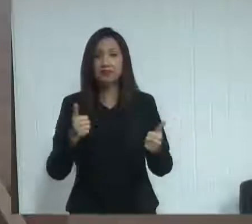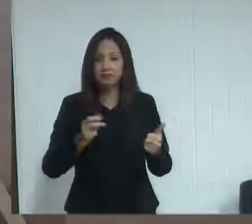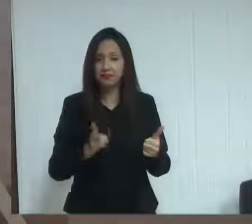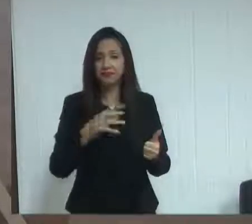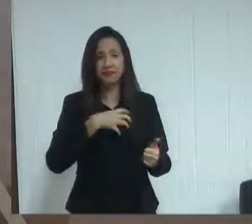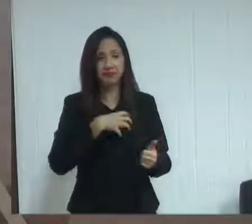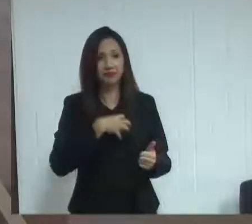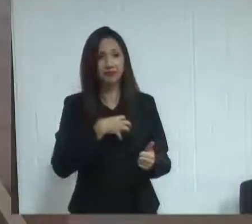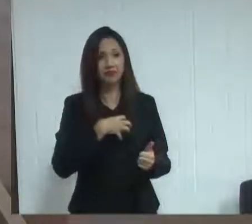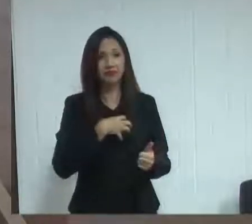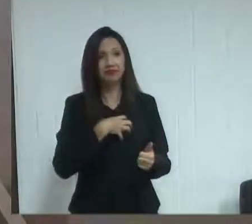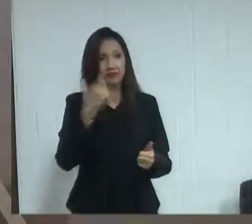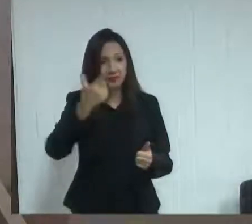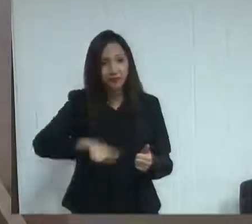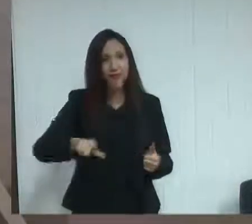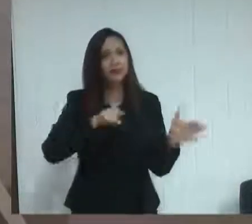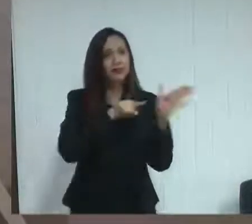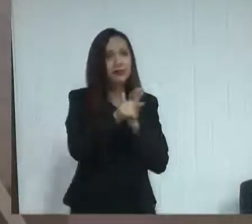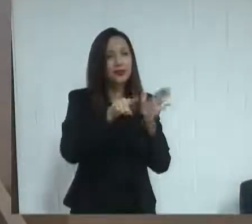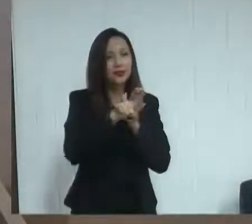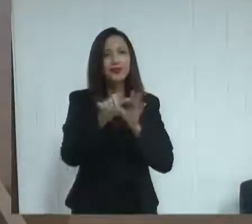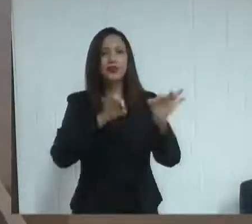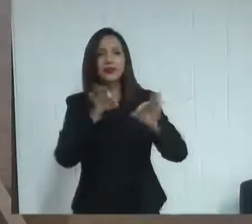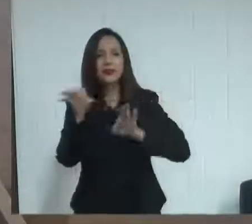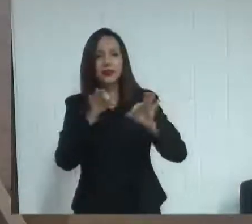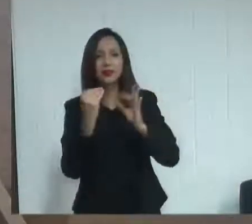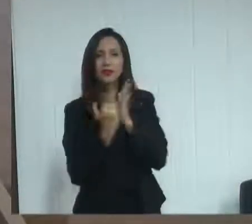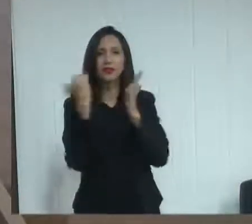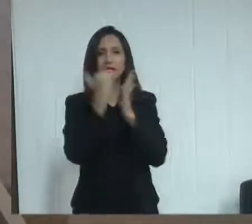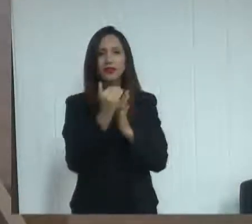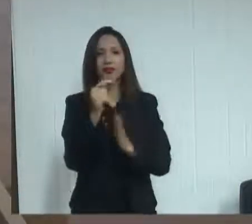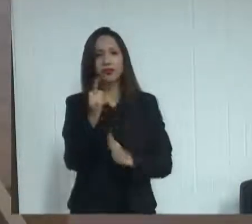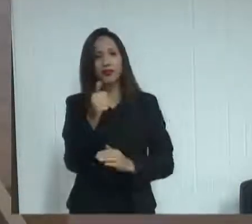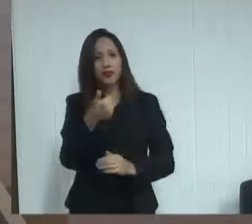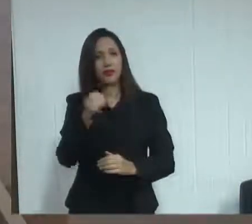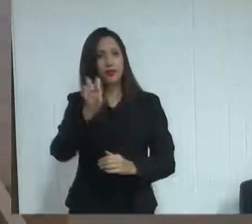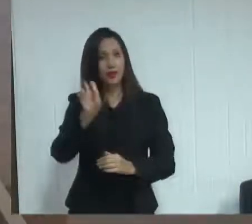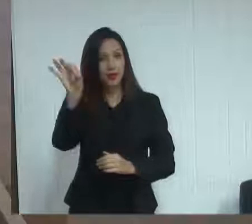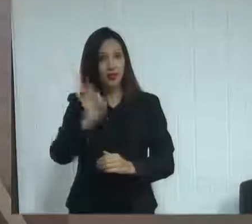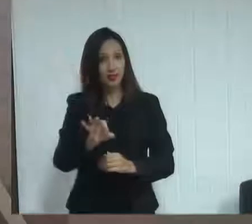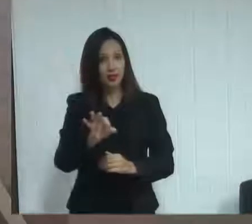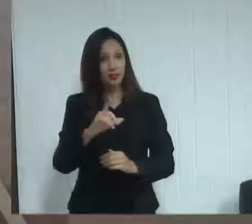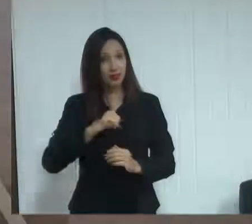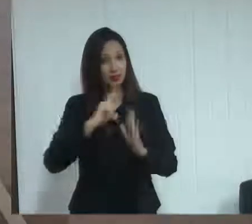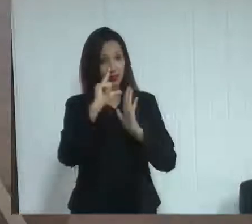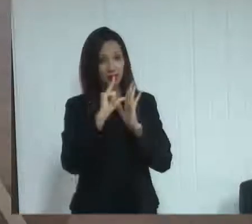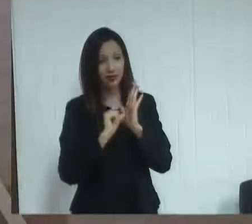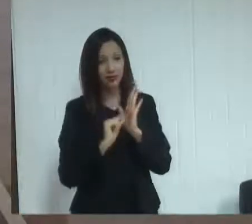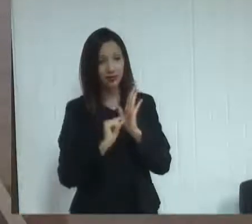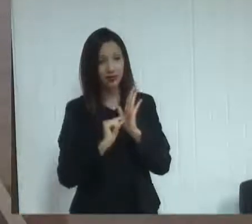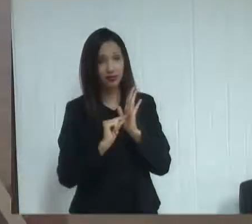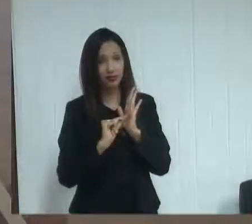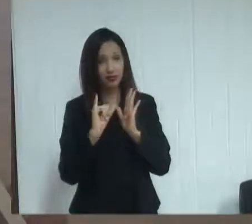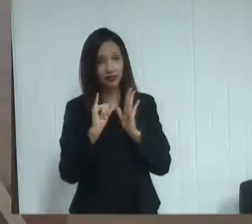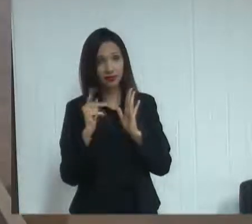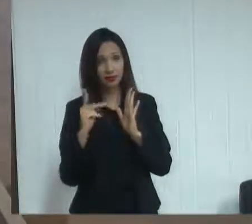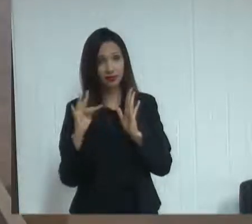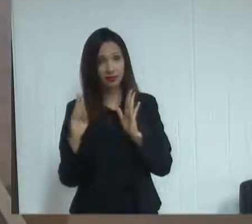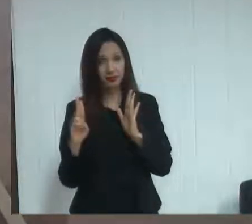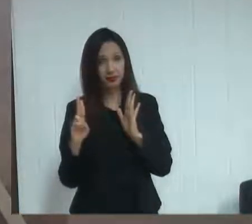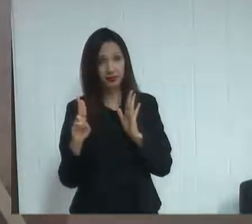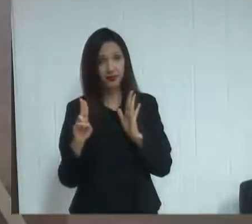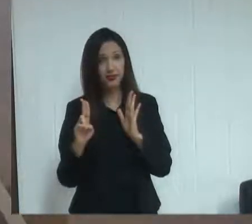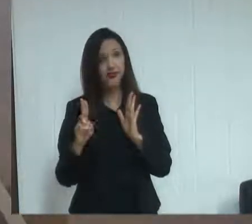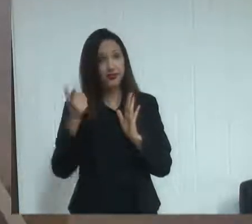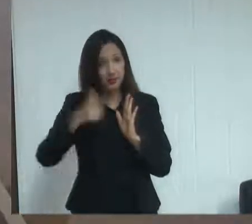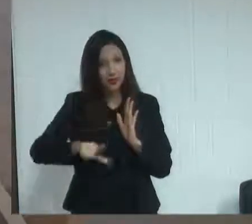a perguntar, se o projeto fosse para aumentar para 15%, teria tido então uma redução do IPTU? E volto a